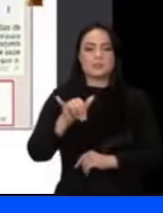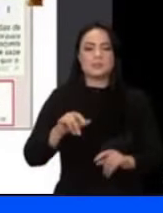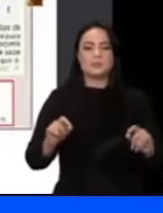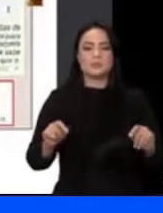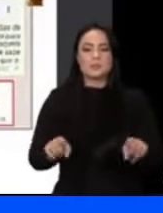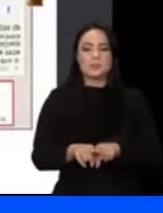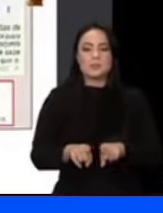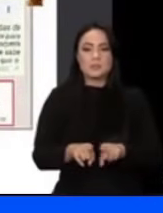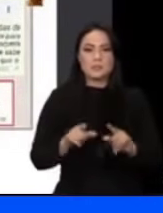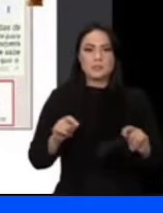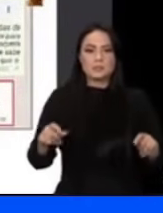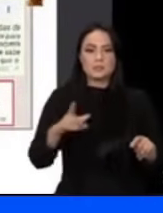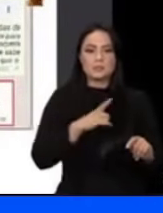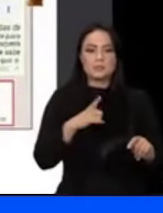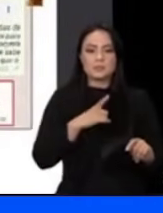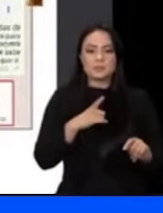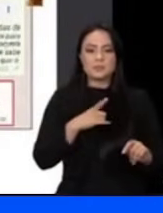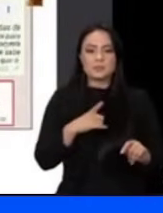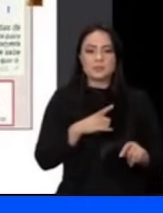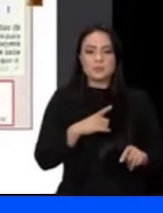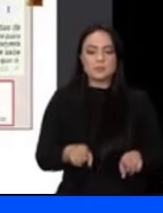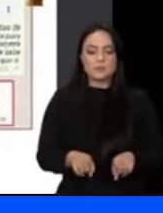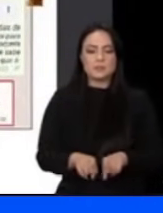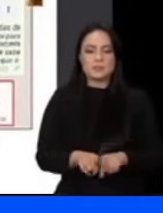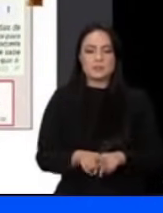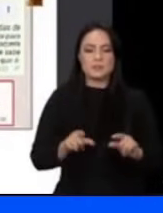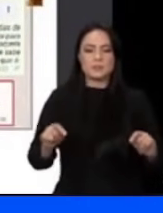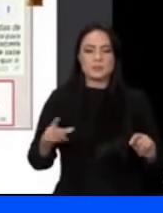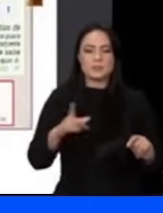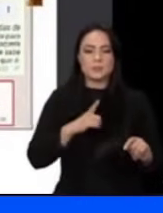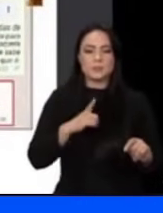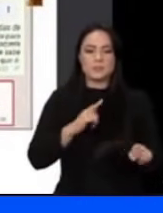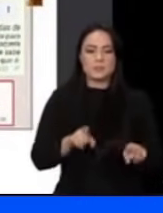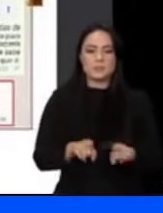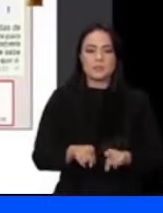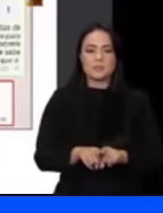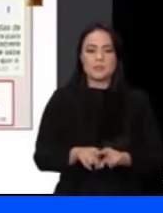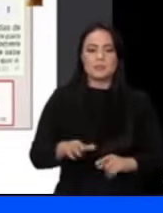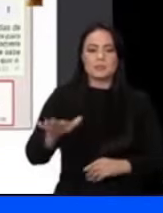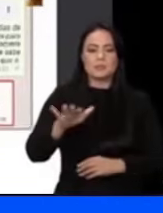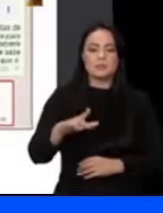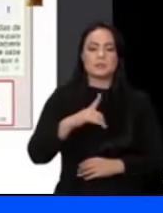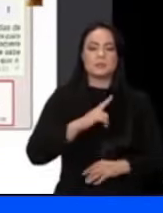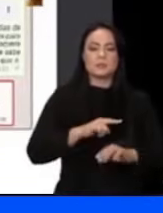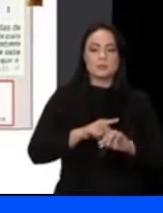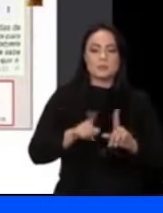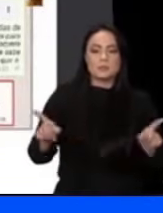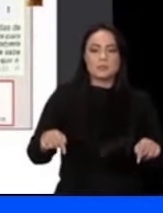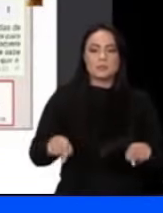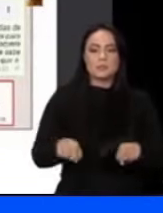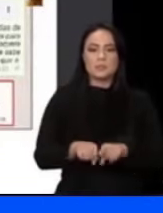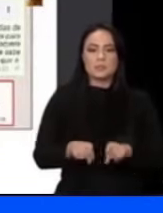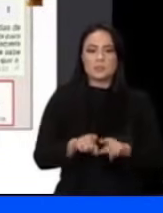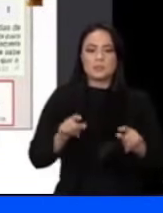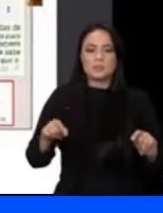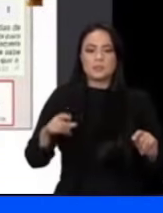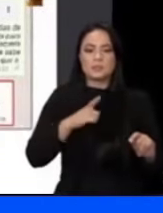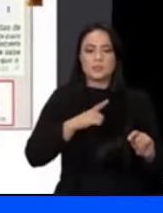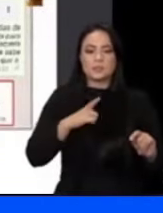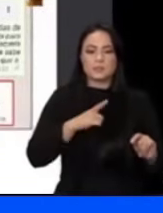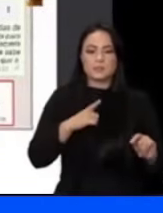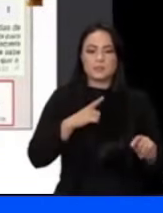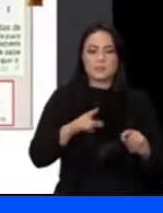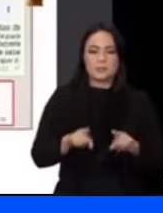Cid, onde fala: espero que o presidente não se esqueça dos que estão indo para o